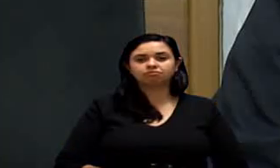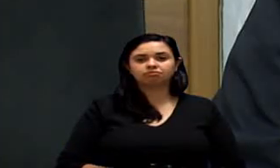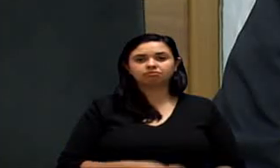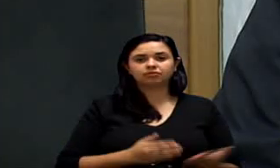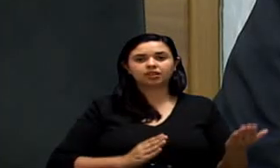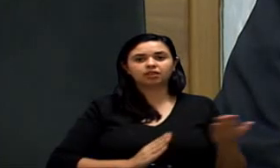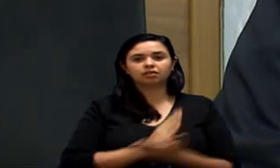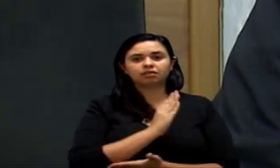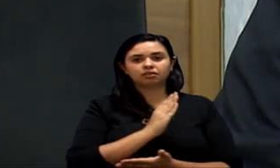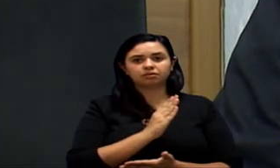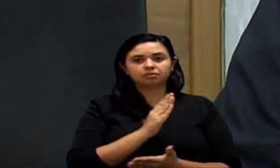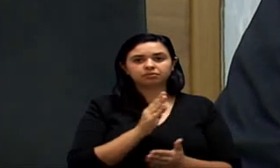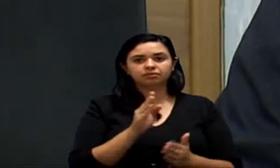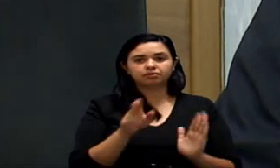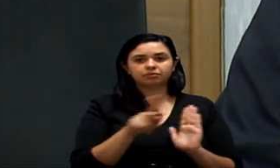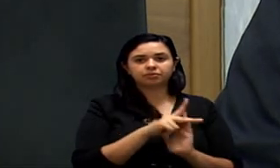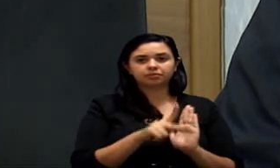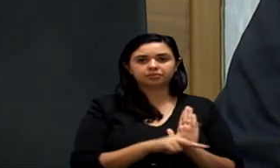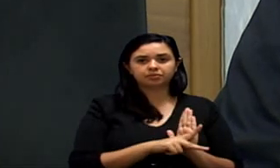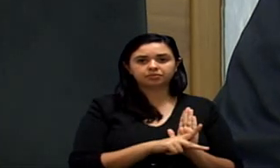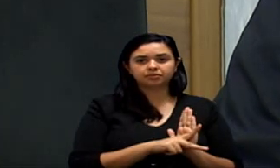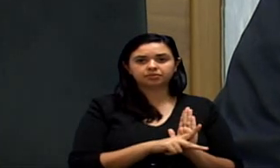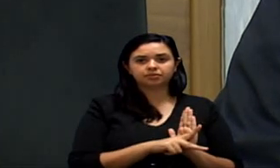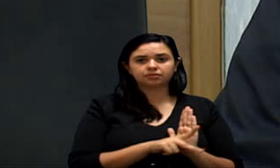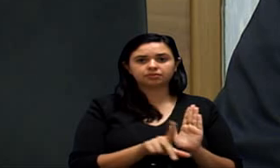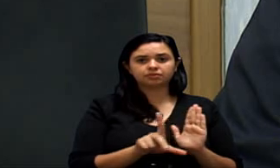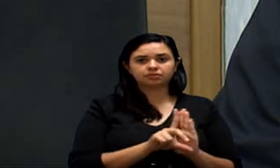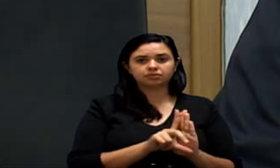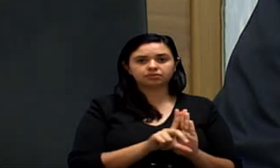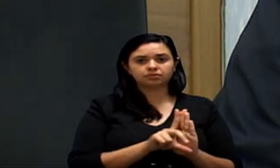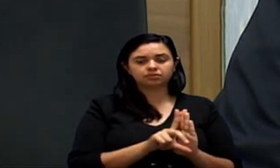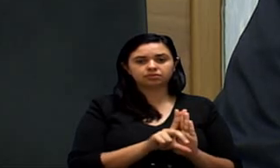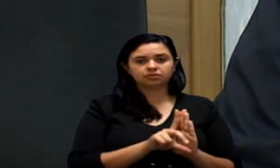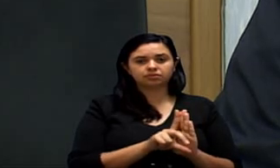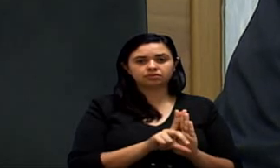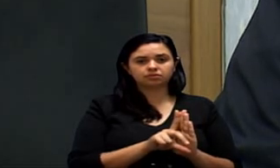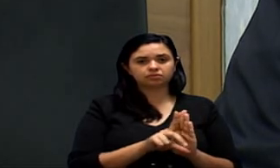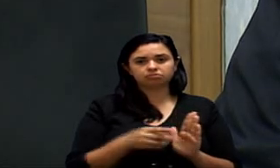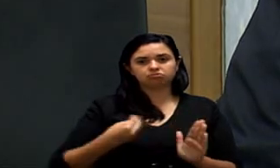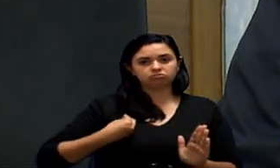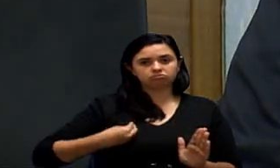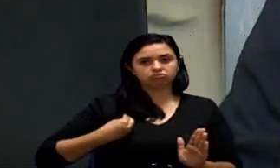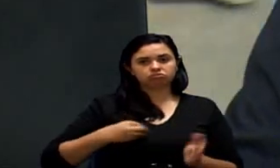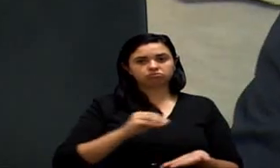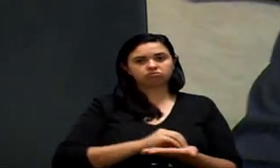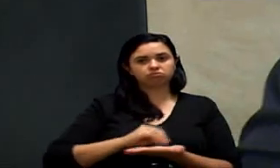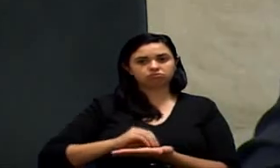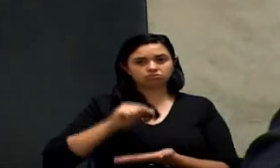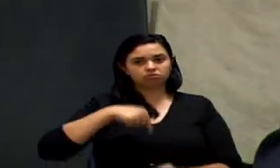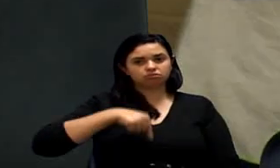aprovar um projeto de lei. Não temos o número regimental.